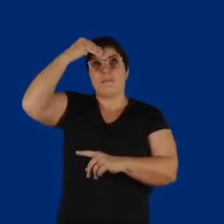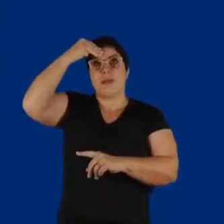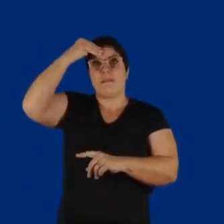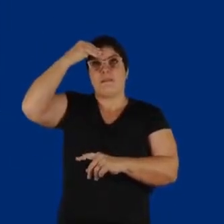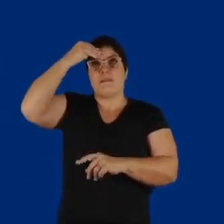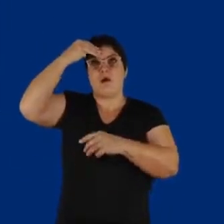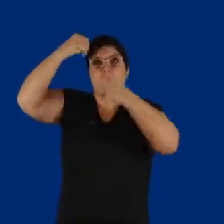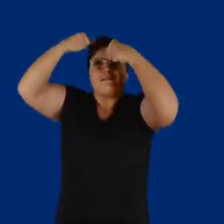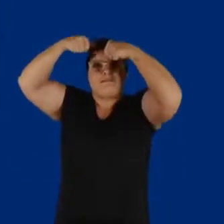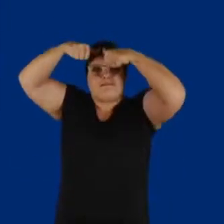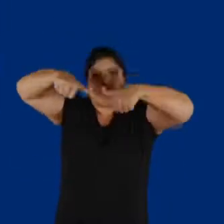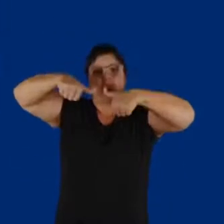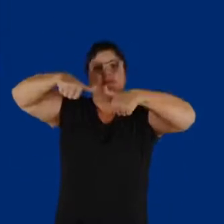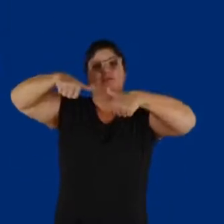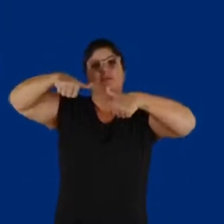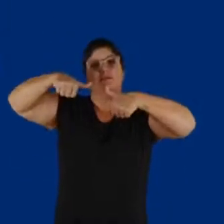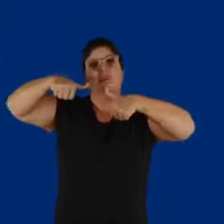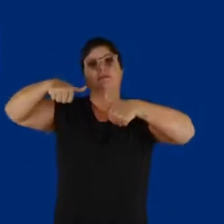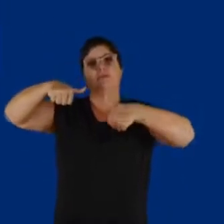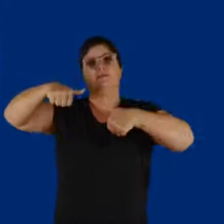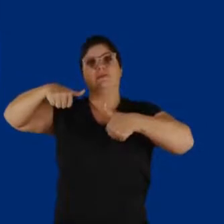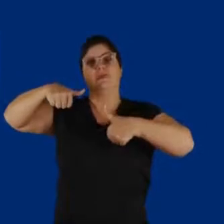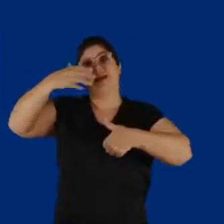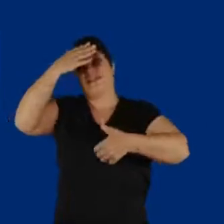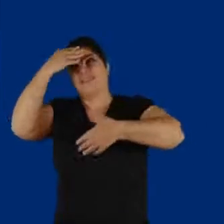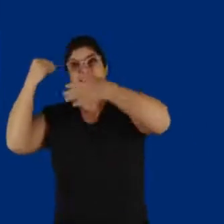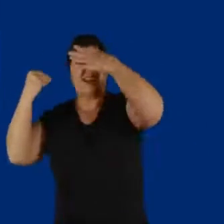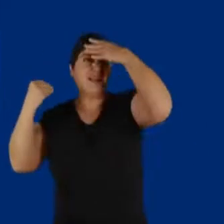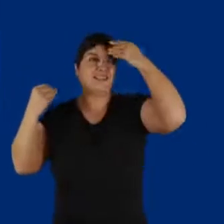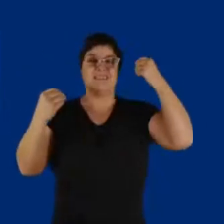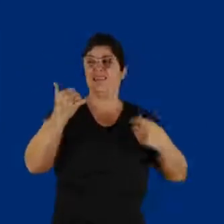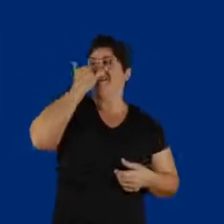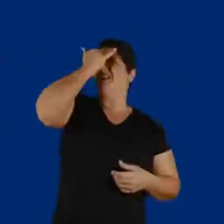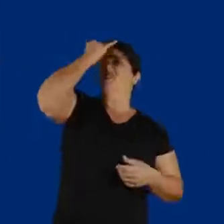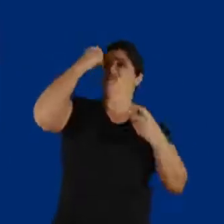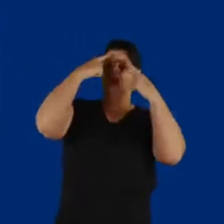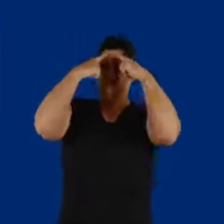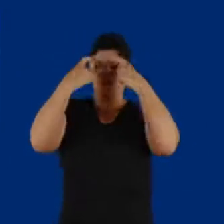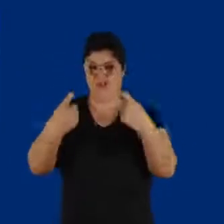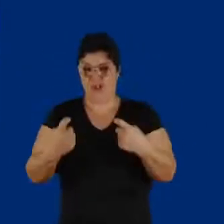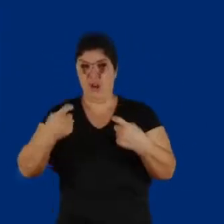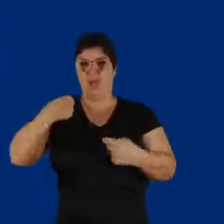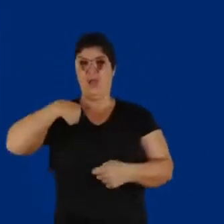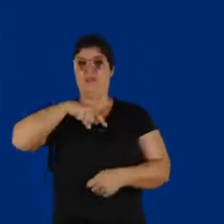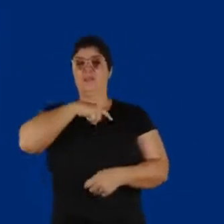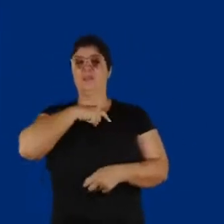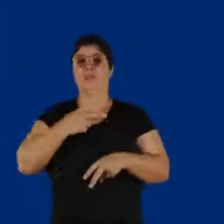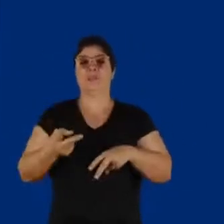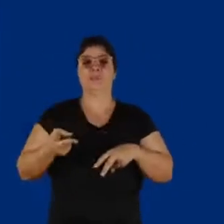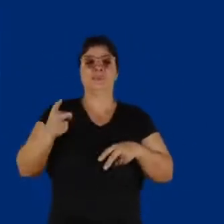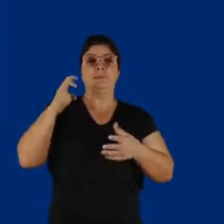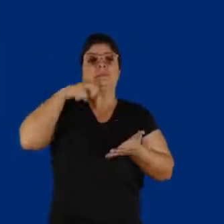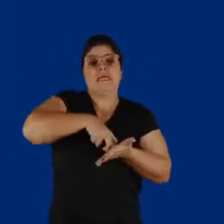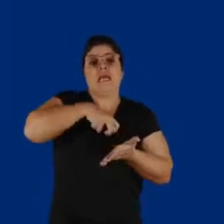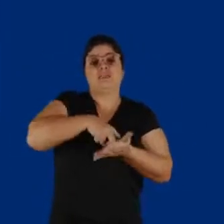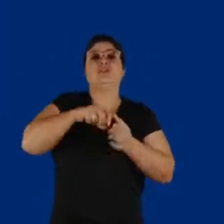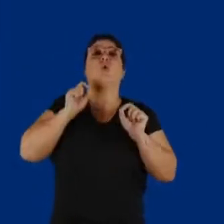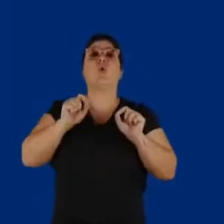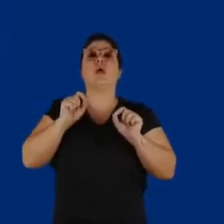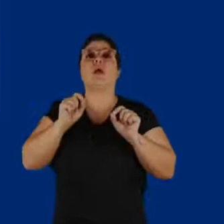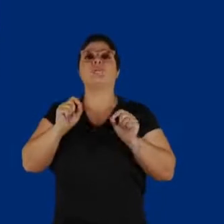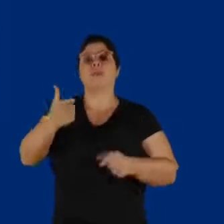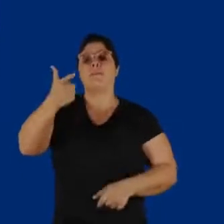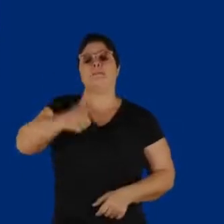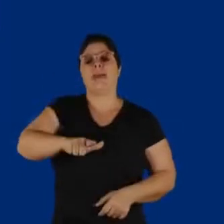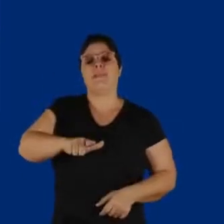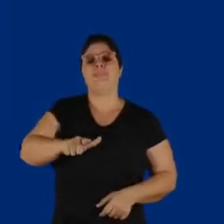gente perde as memórias das nossas tragédias, das violências que nós sofremos, nós estamos condenados a repeti-las. E me parece que é